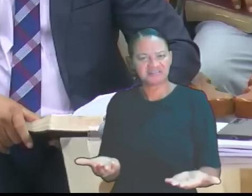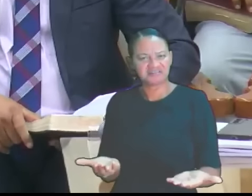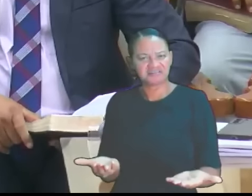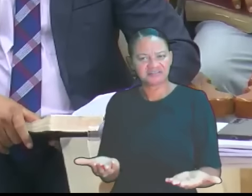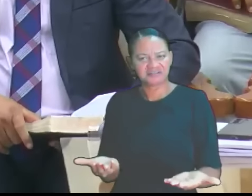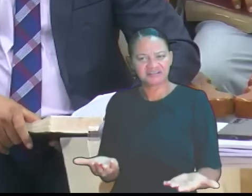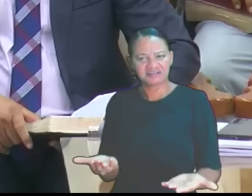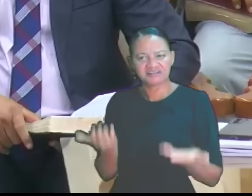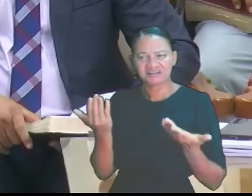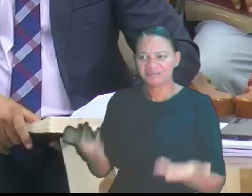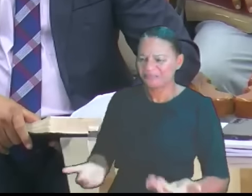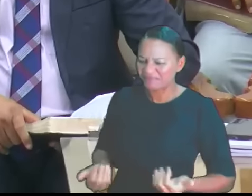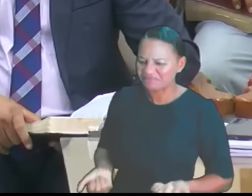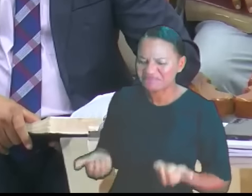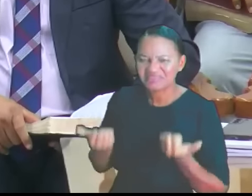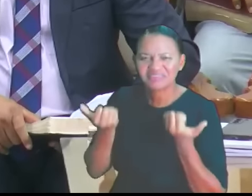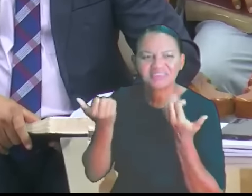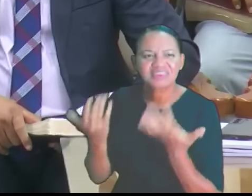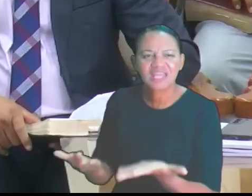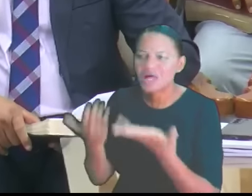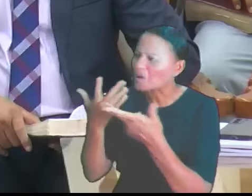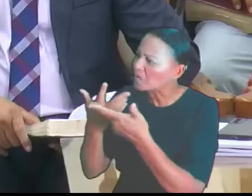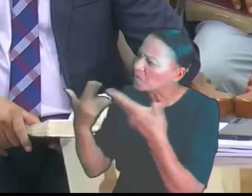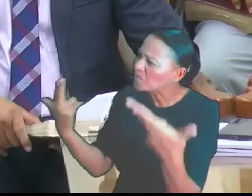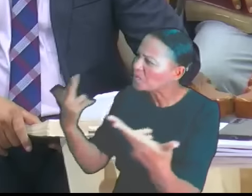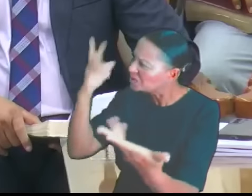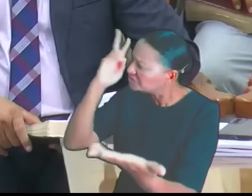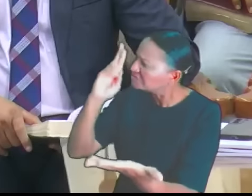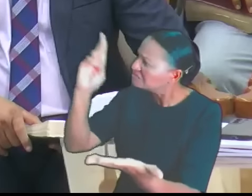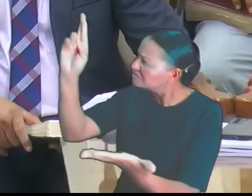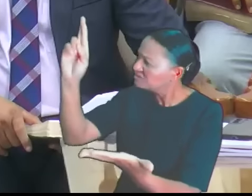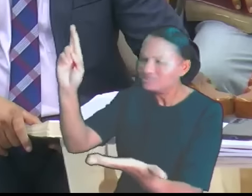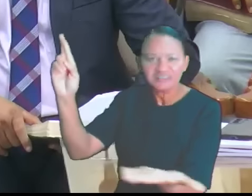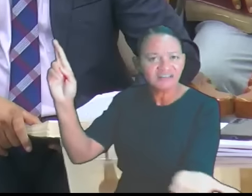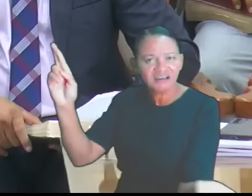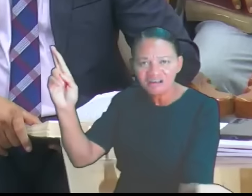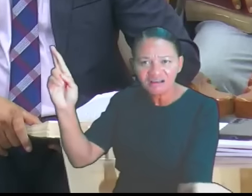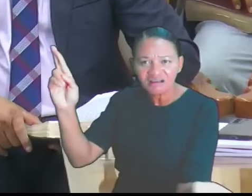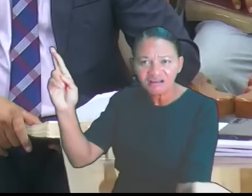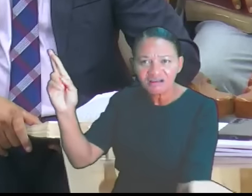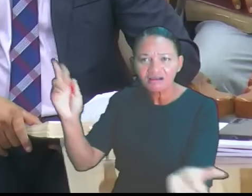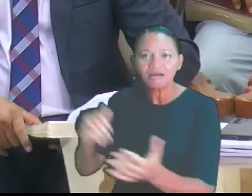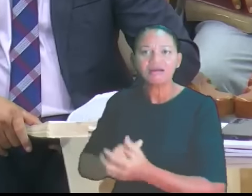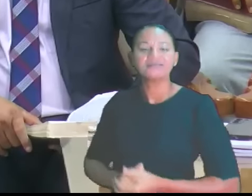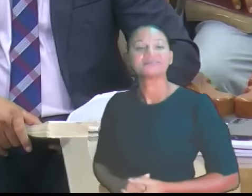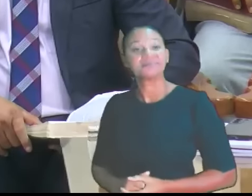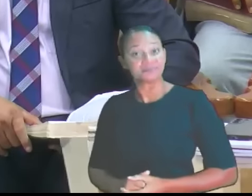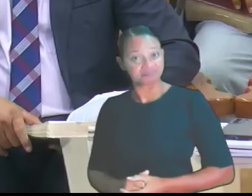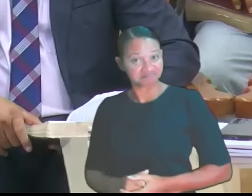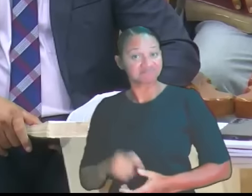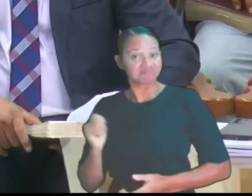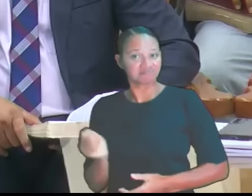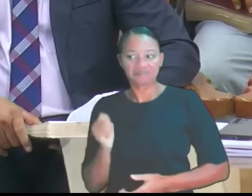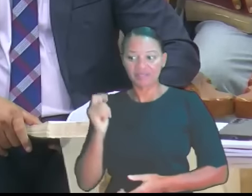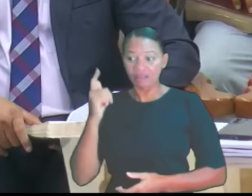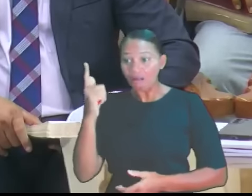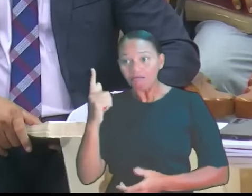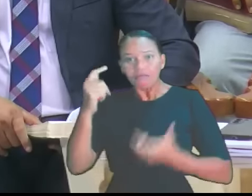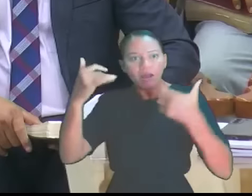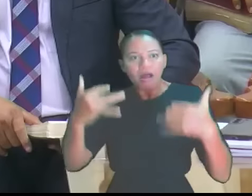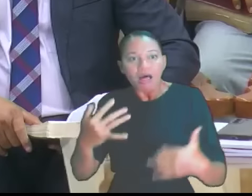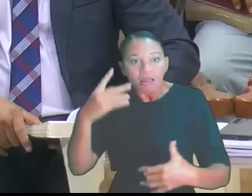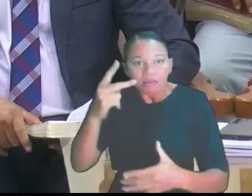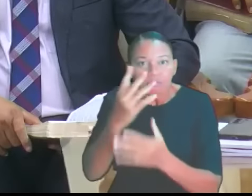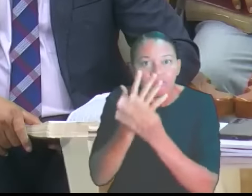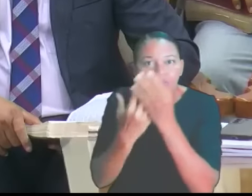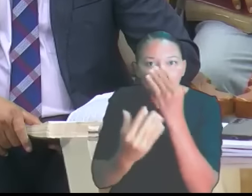para dar alguma coisa ao Senhor? E essa oração é muito linda. Davi diz: da tua mão